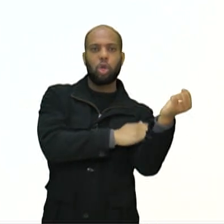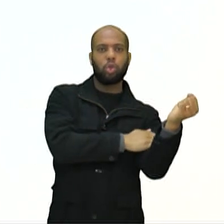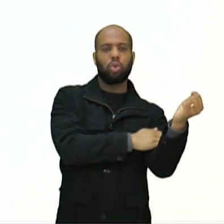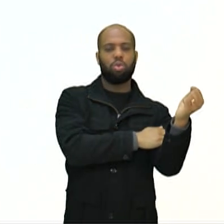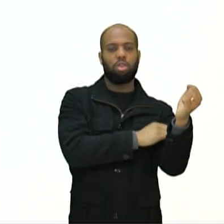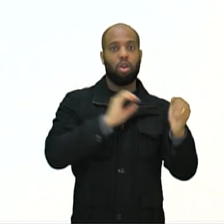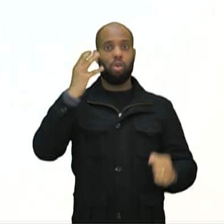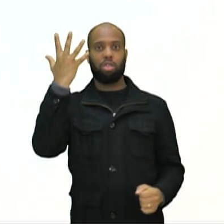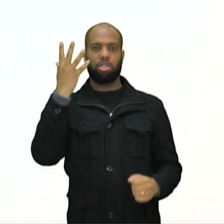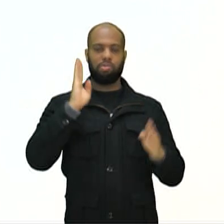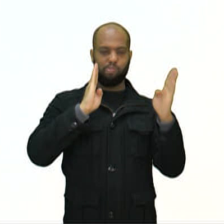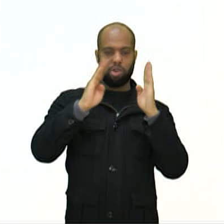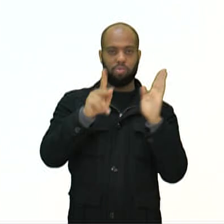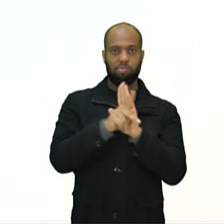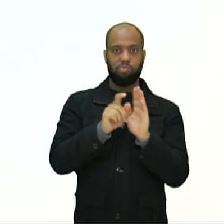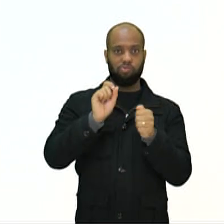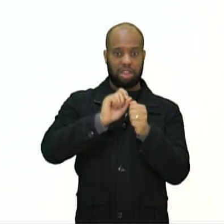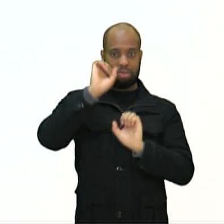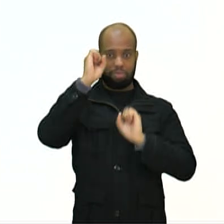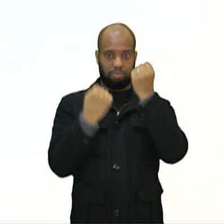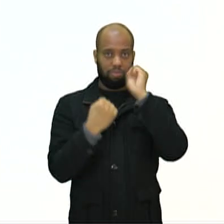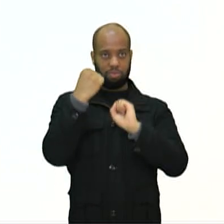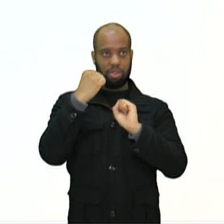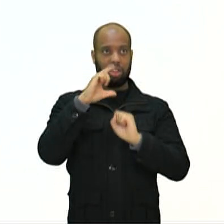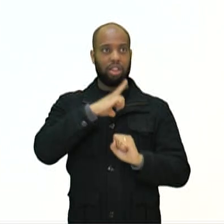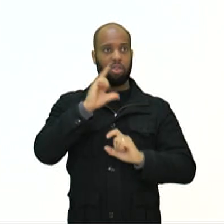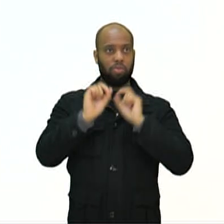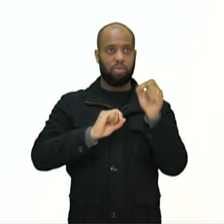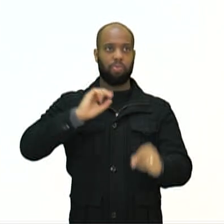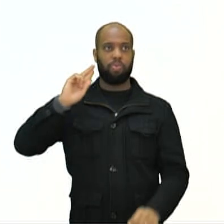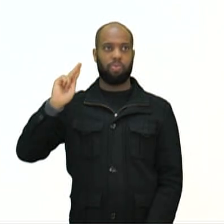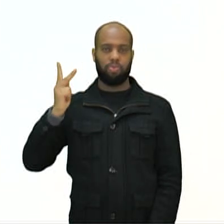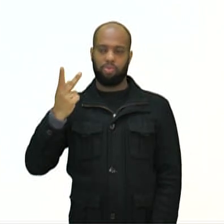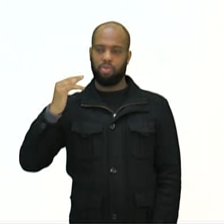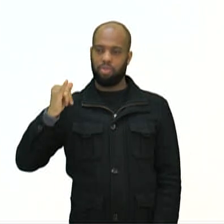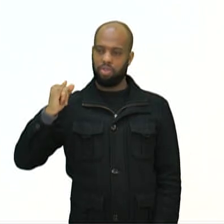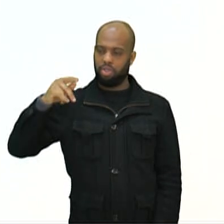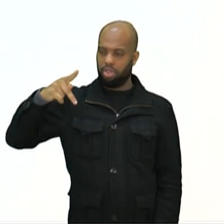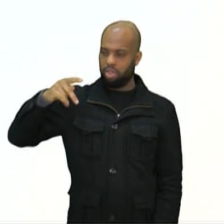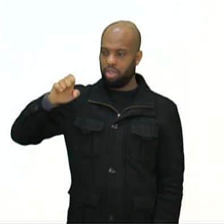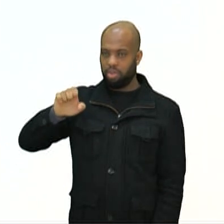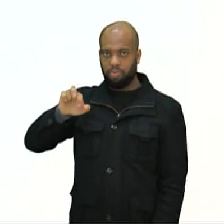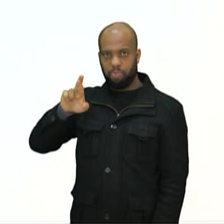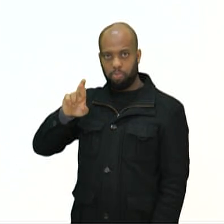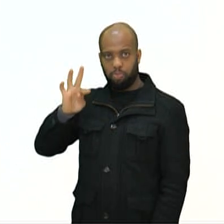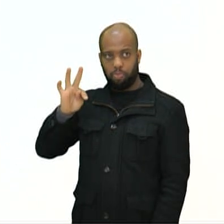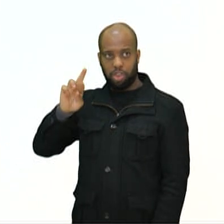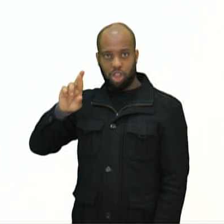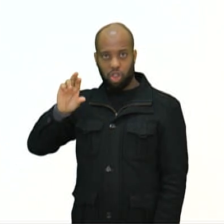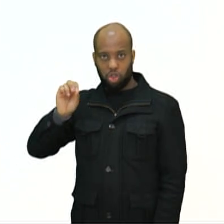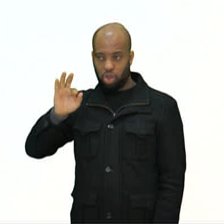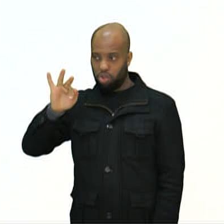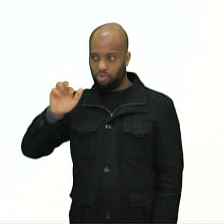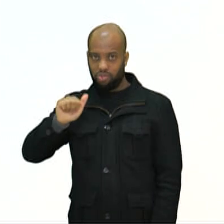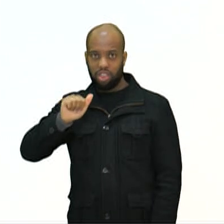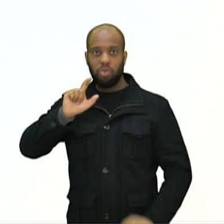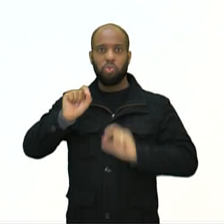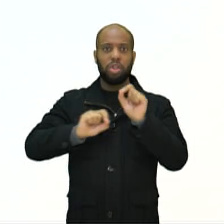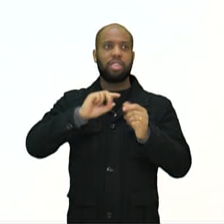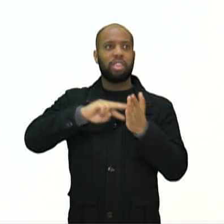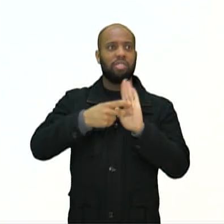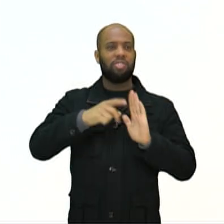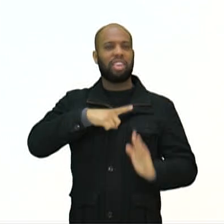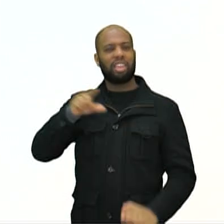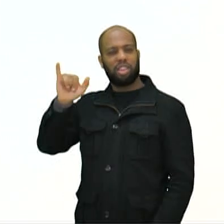prática de exercícios físicos é a hipertrofia, ou seja, o aumento da área de secção transversal dos músculos. Nós temos